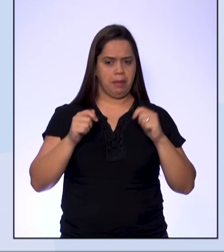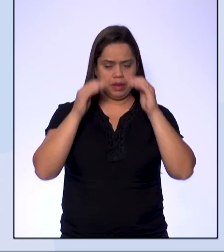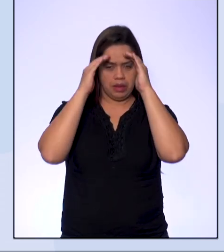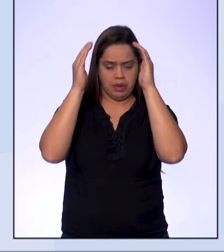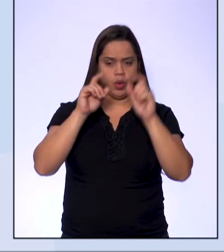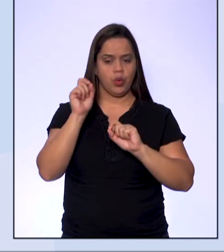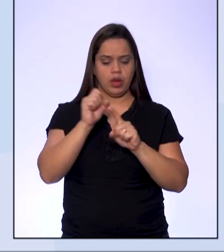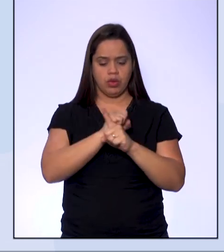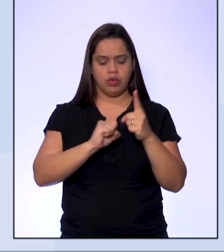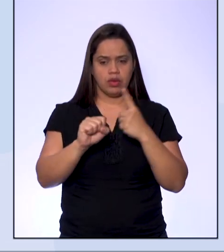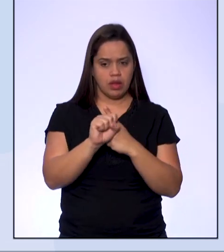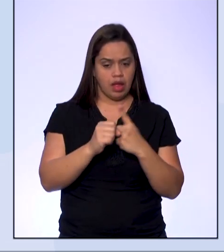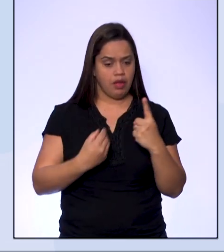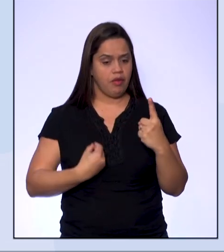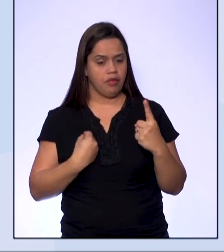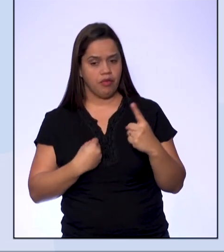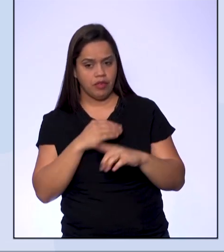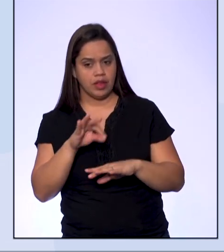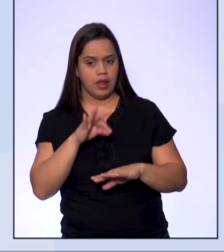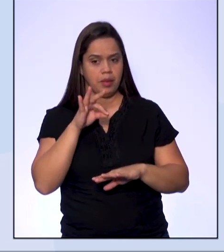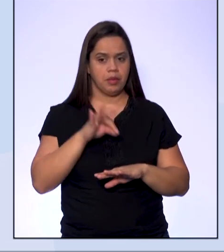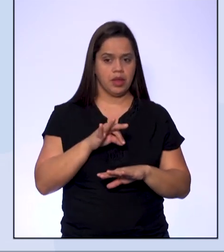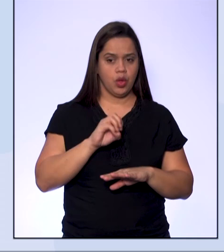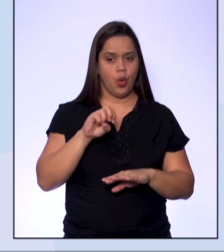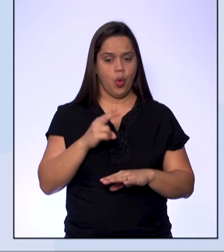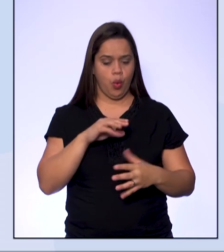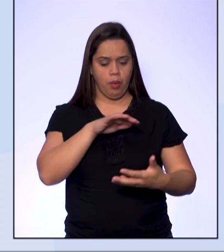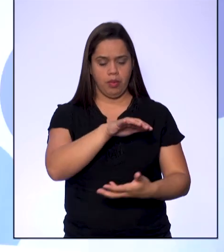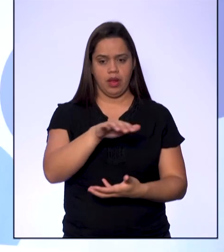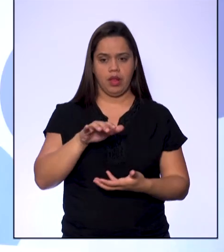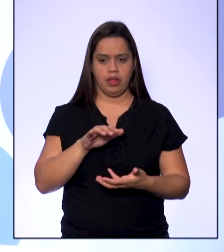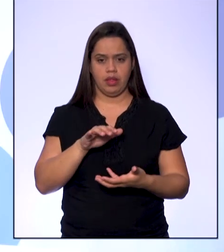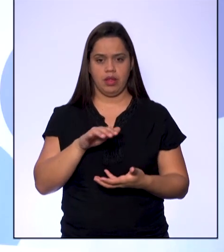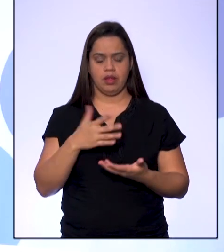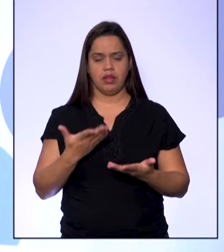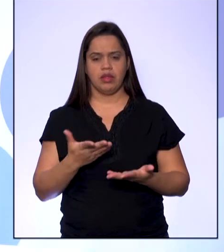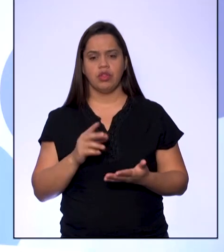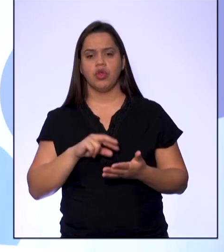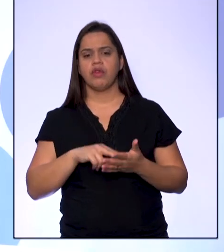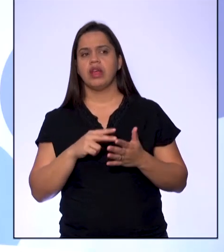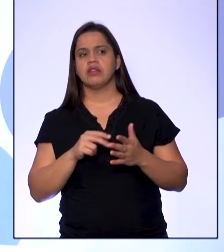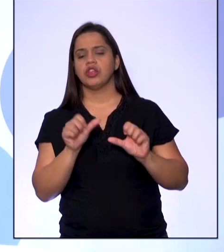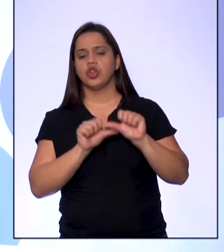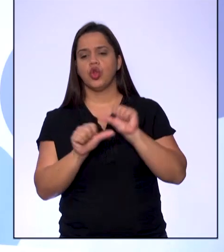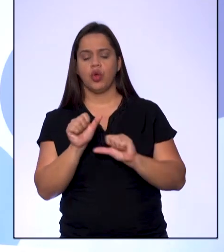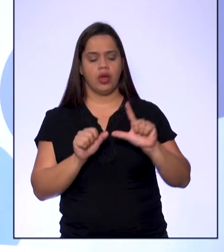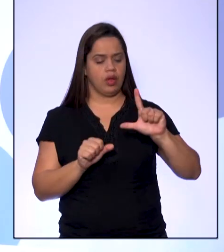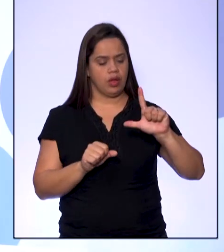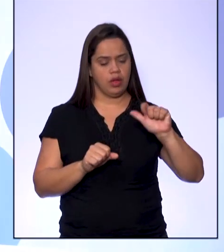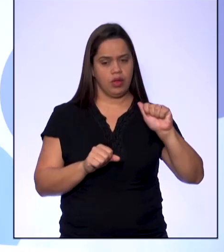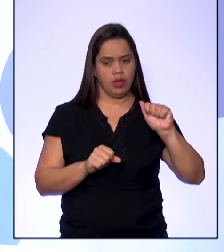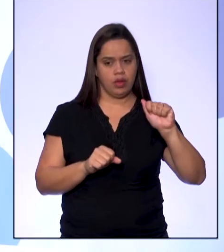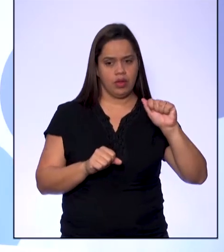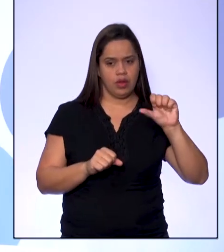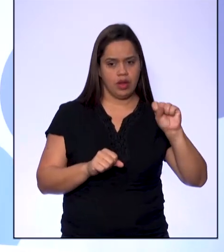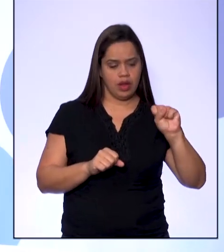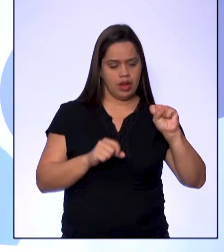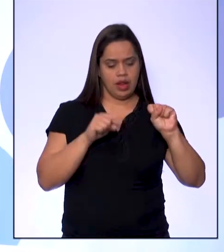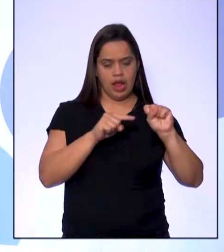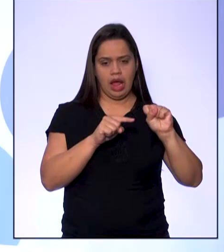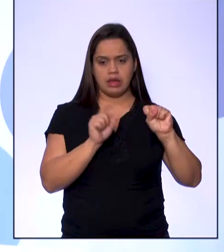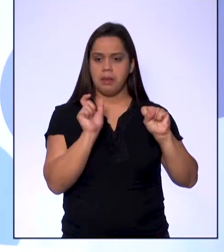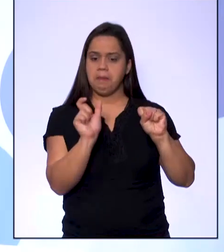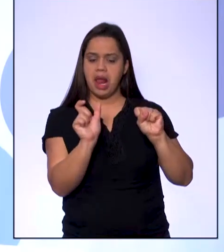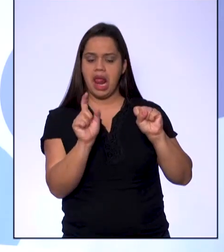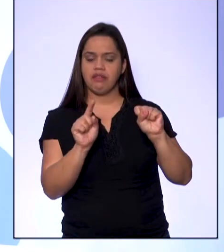vida, as abelhas ou ao planeta? Se eu tivesse que trocar o las por uma outra palavra no texto, o las seria